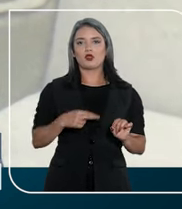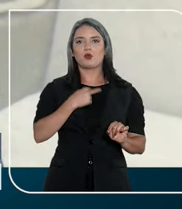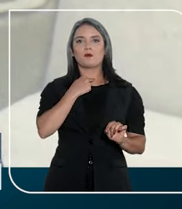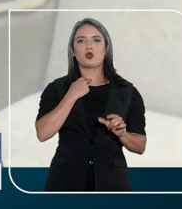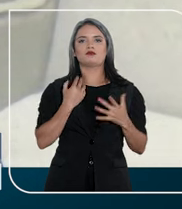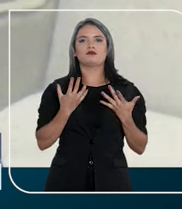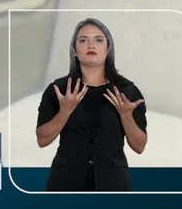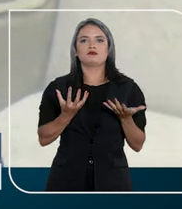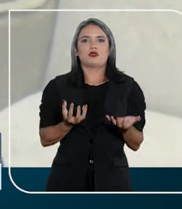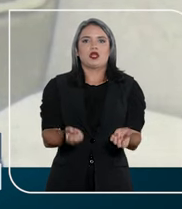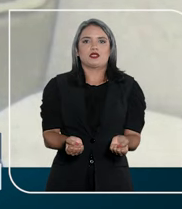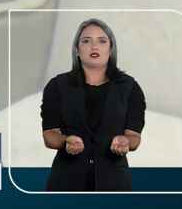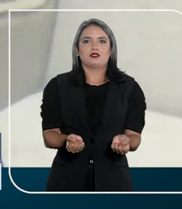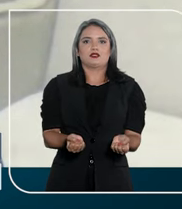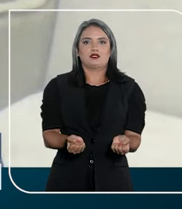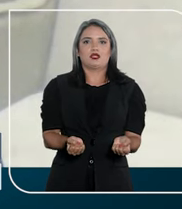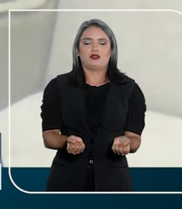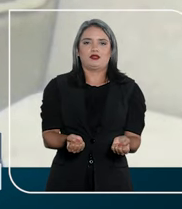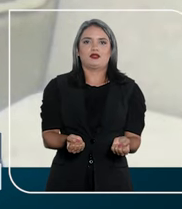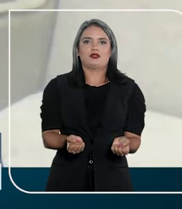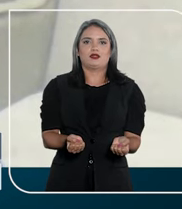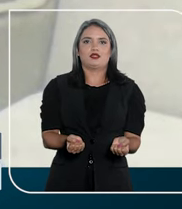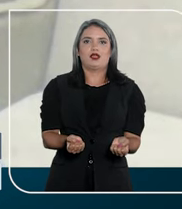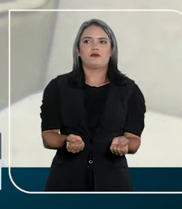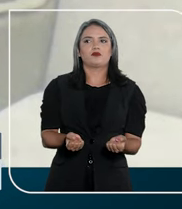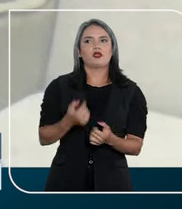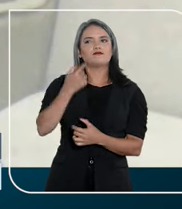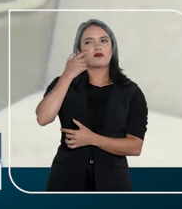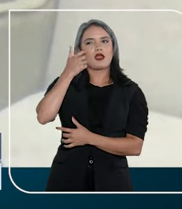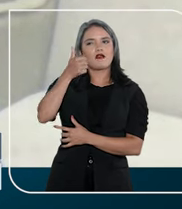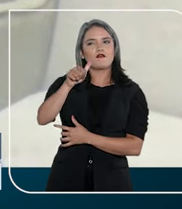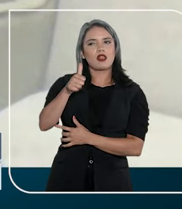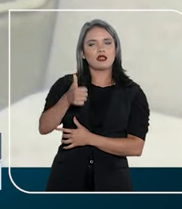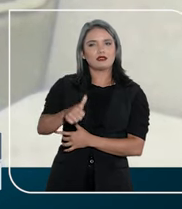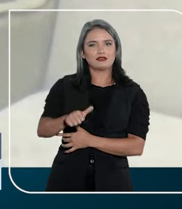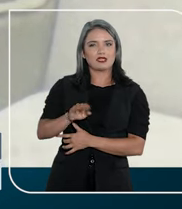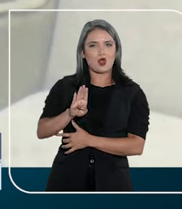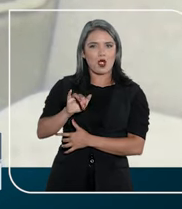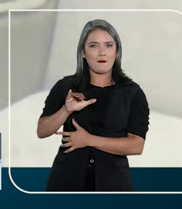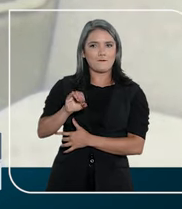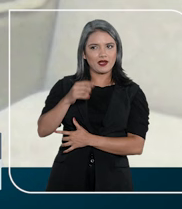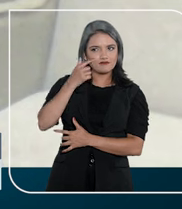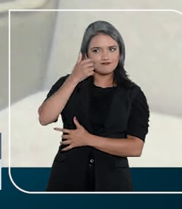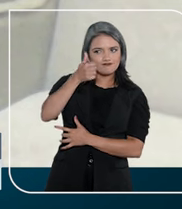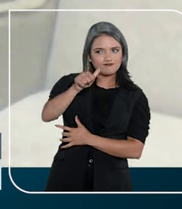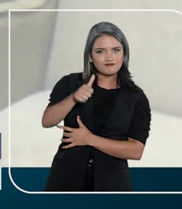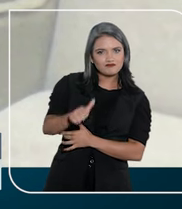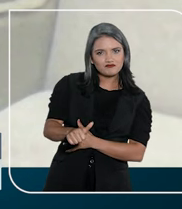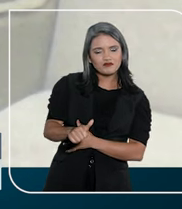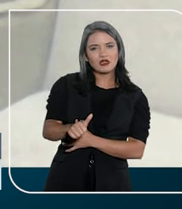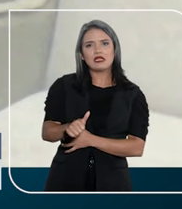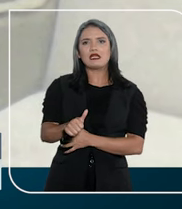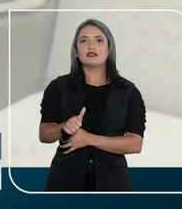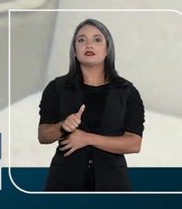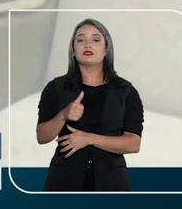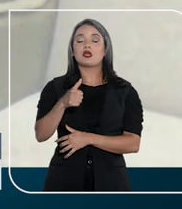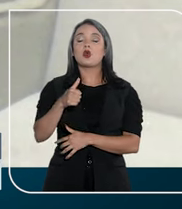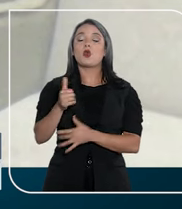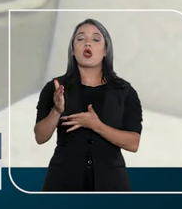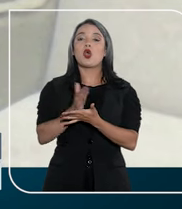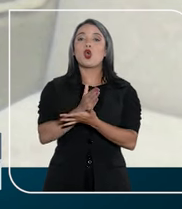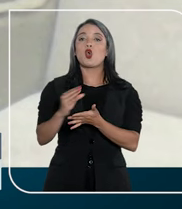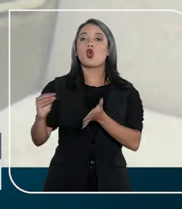admissível que a banca selecionasse questões cujos temas não estão